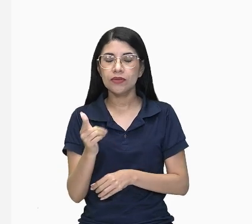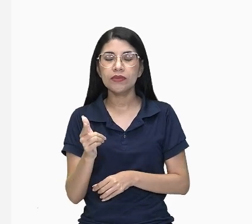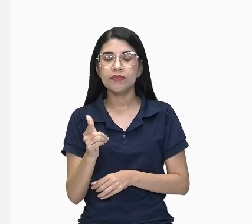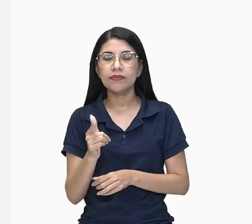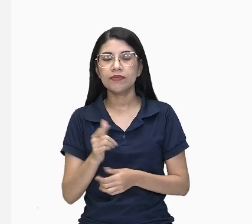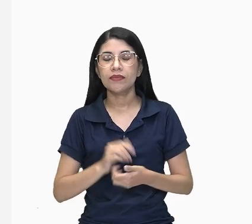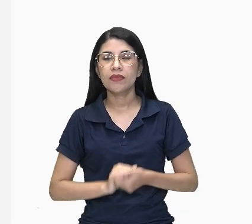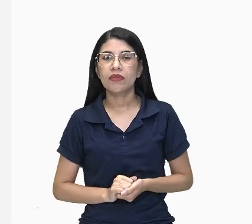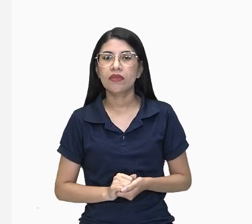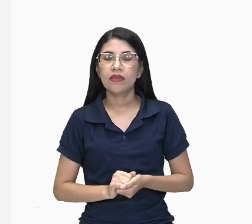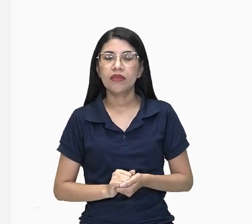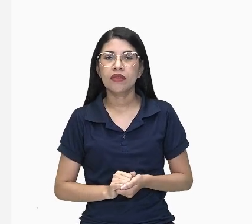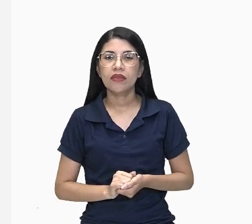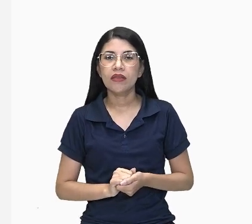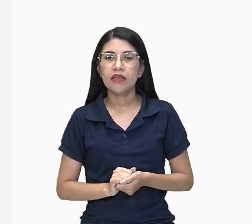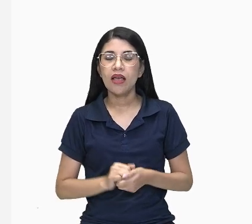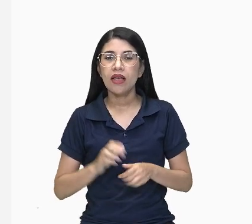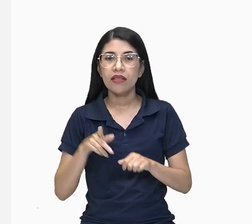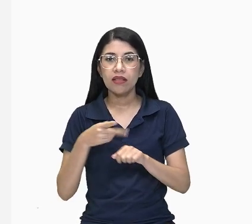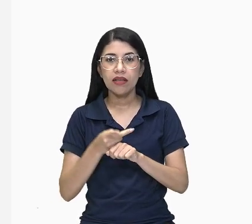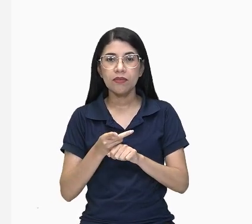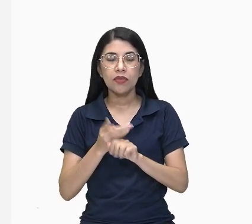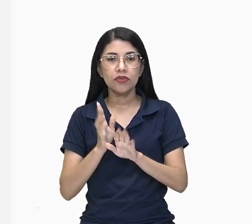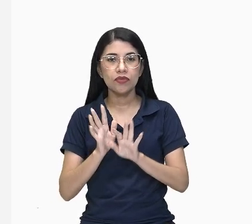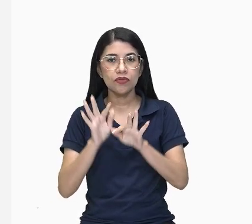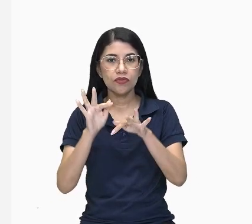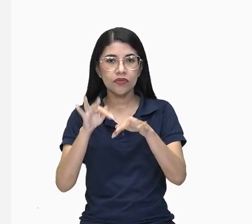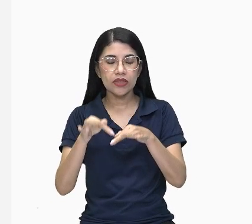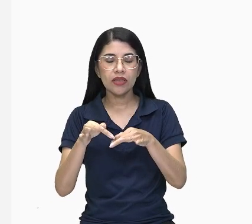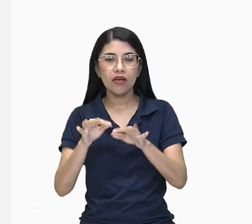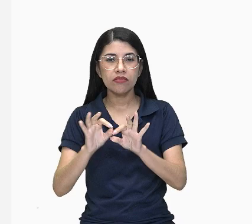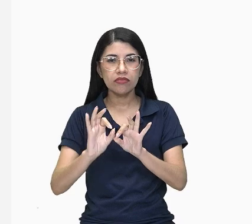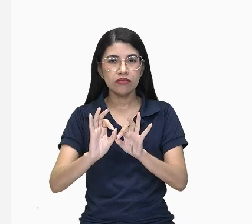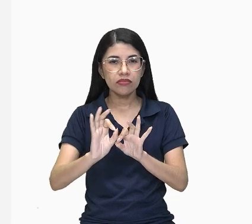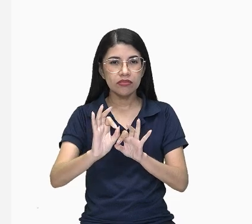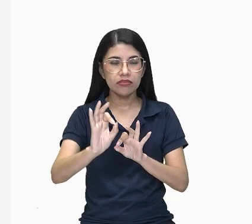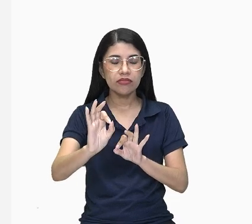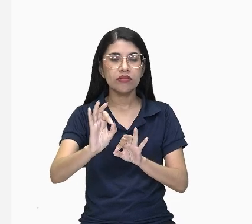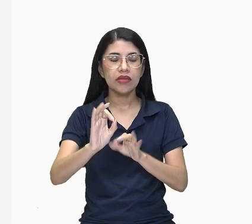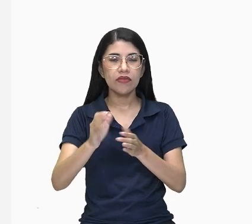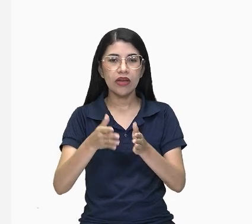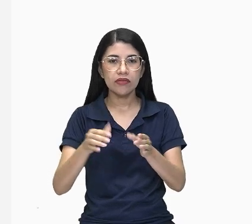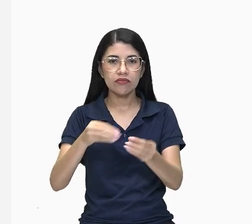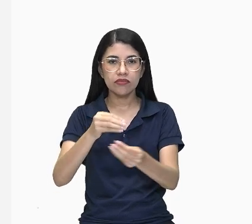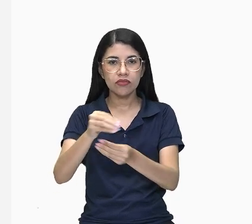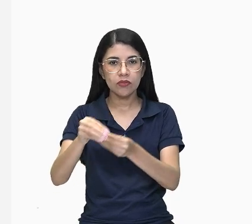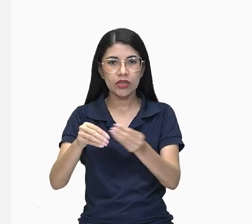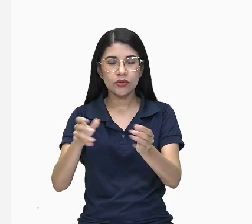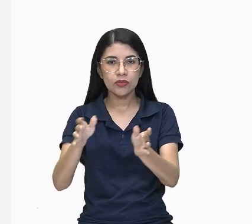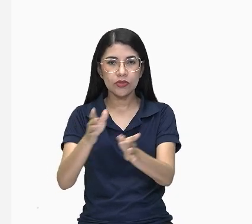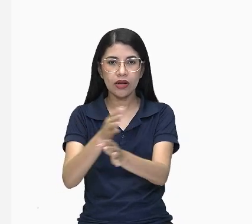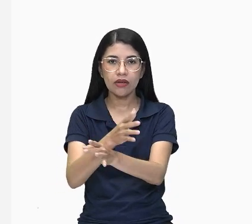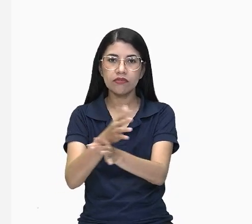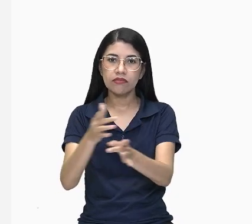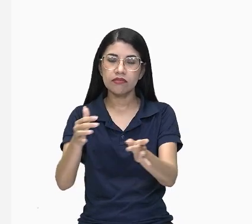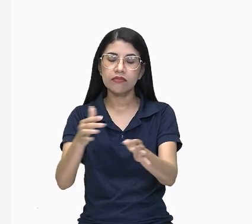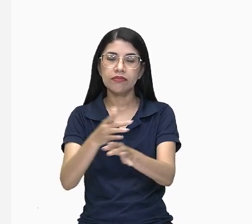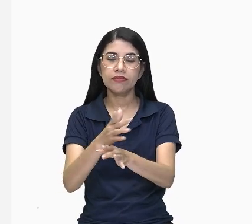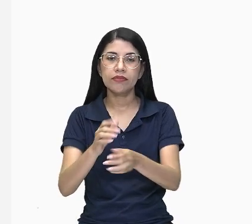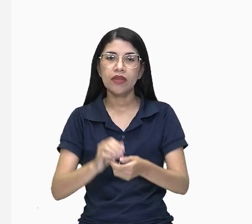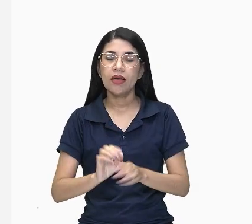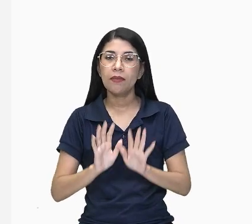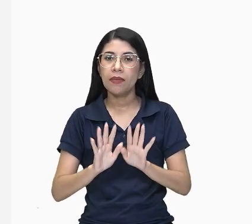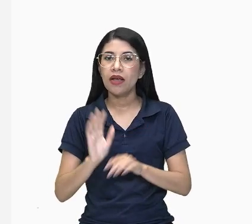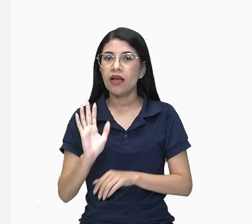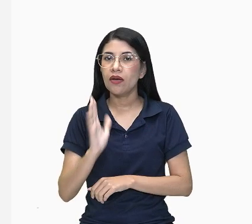misturam imediatamente, eles vão se misturar alguns quilômetros bem mais lá na frente. Isso